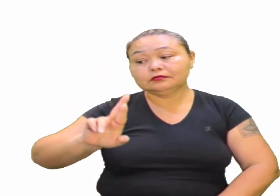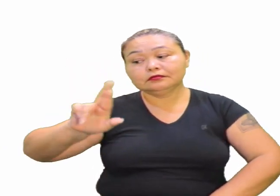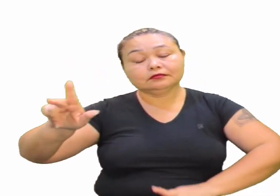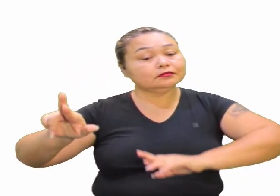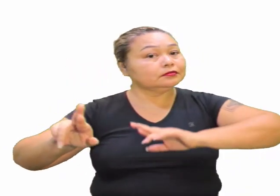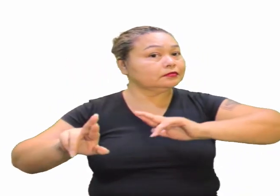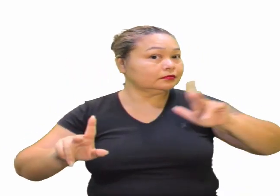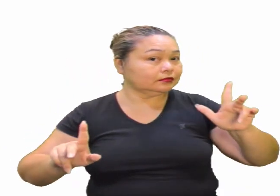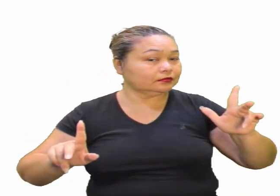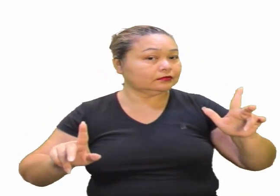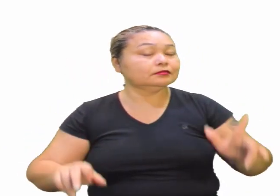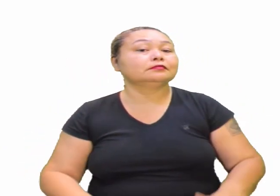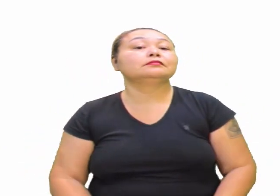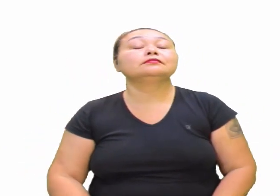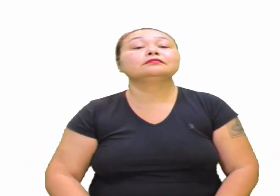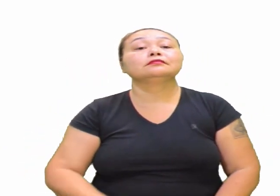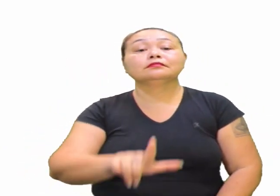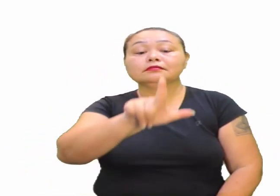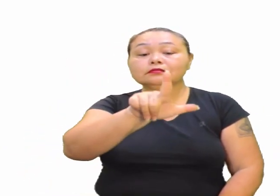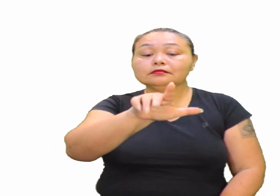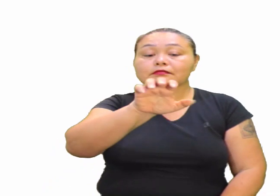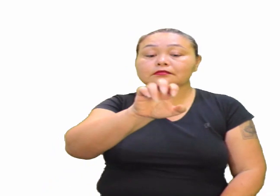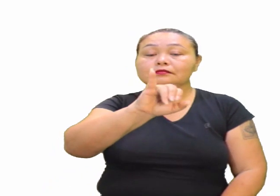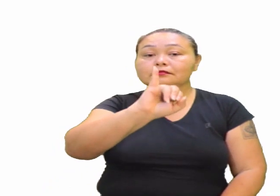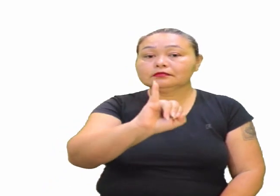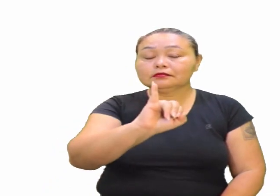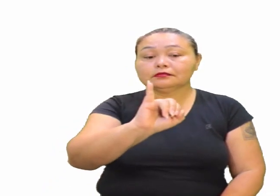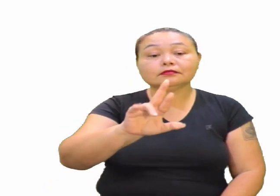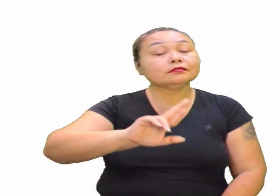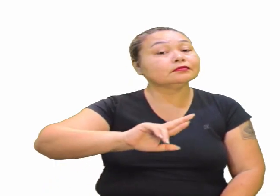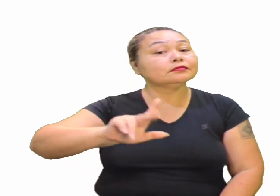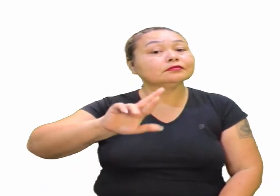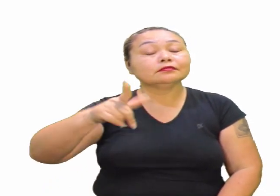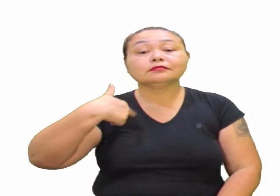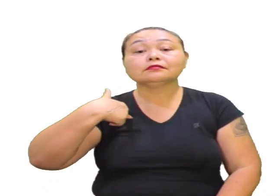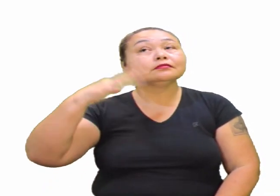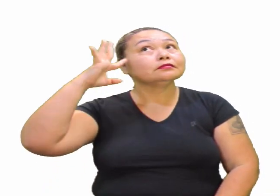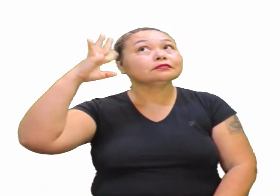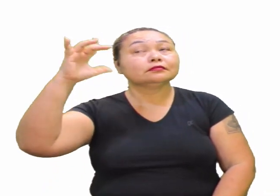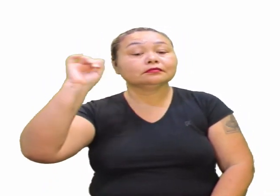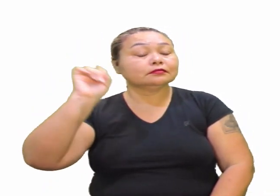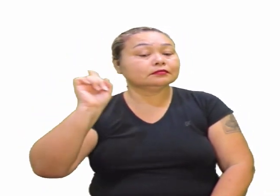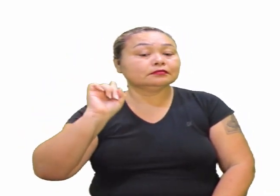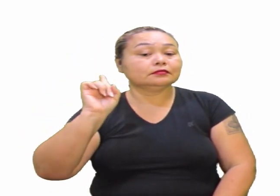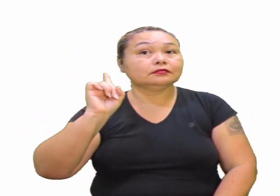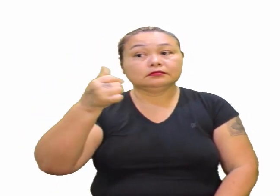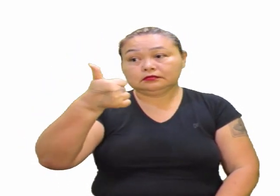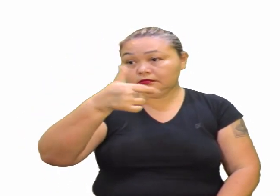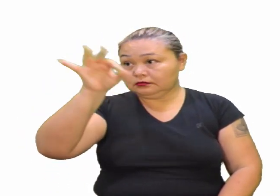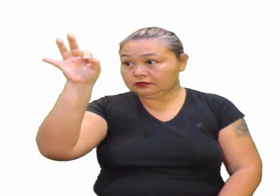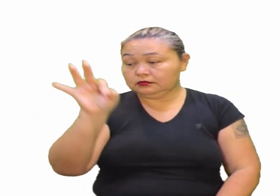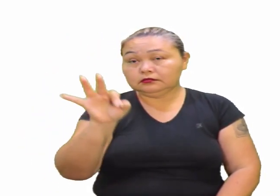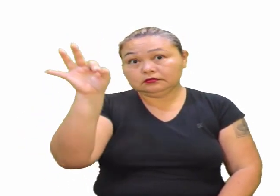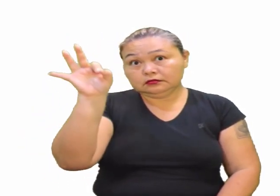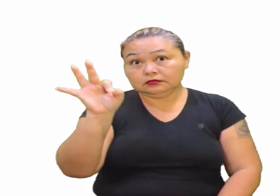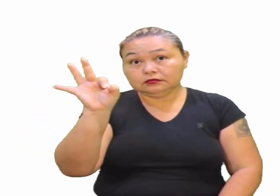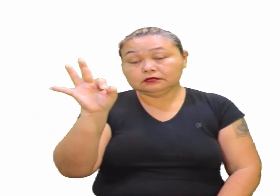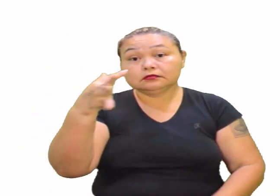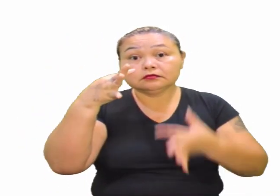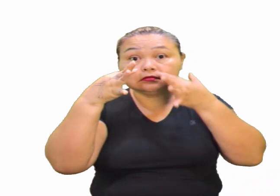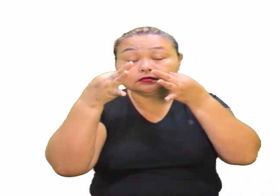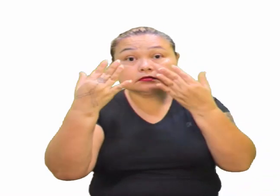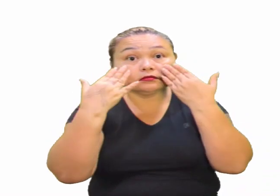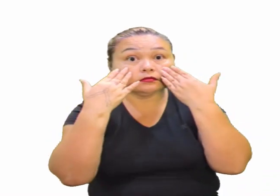totalmente diferentes. Uma lei não é uma teoria 100% comprovada.